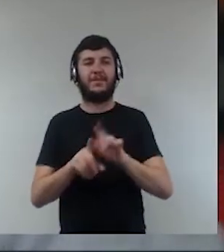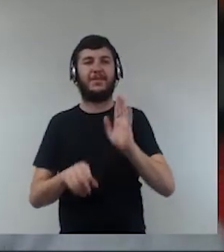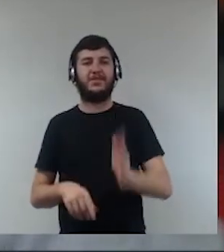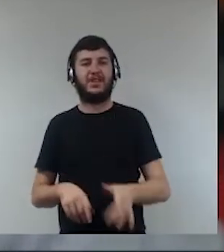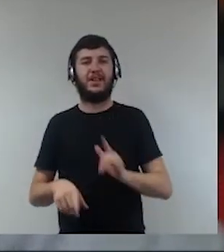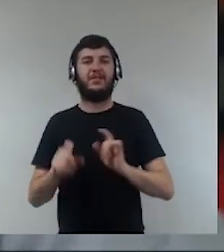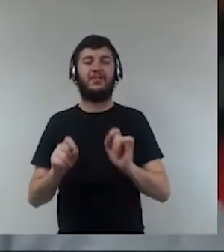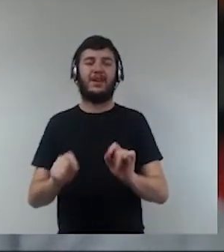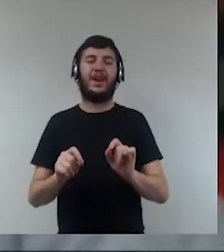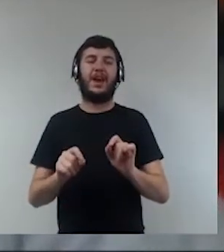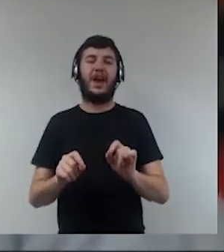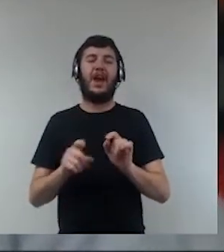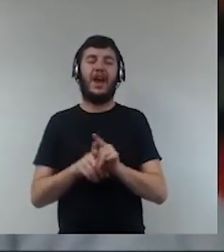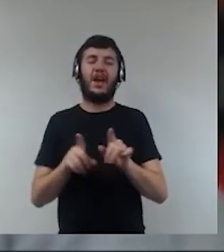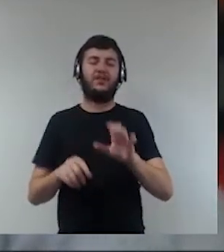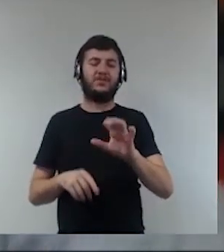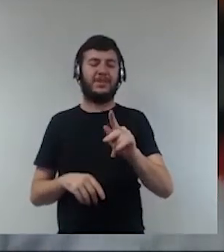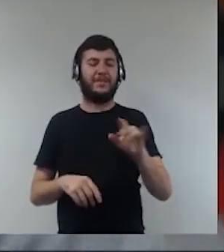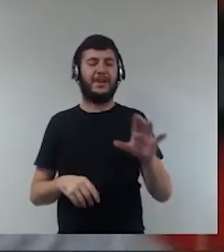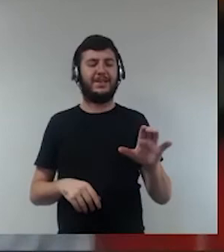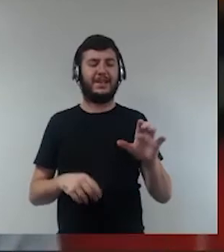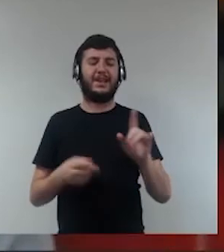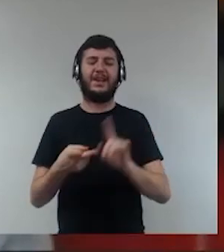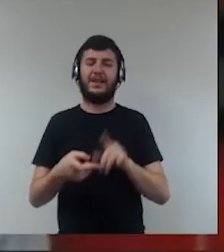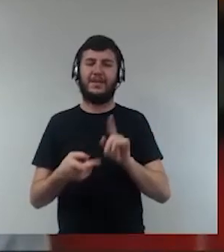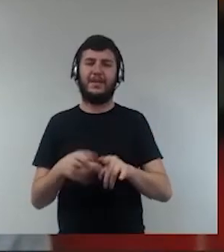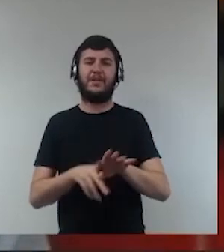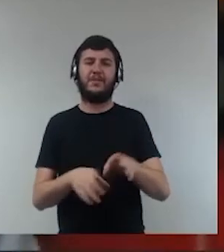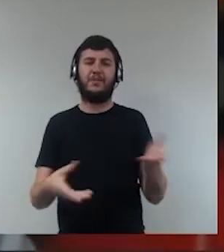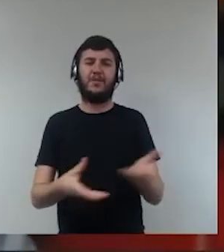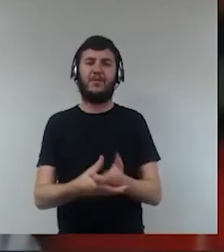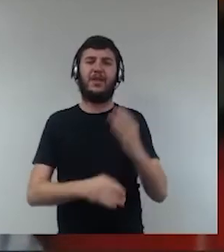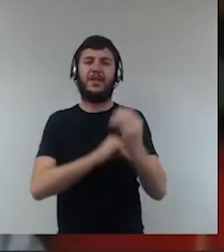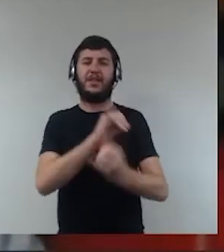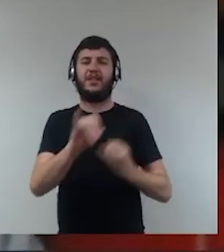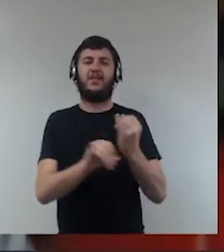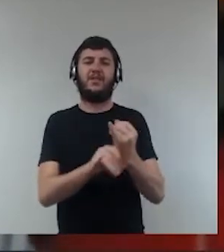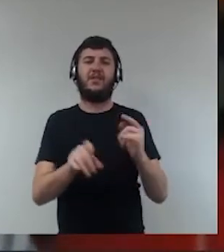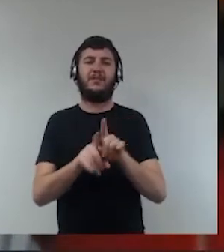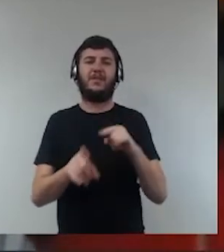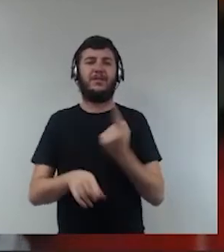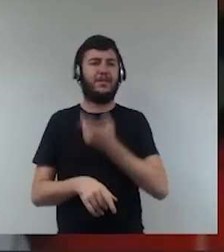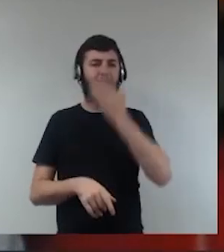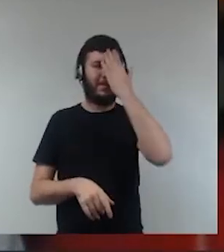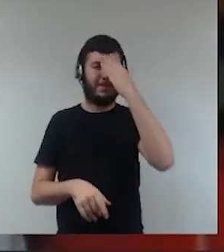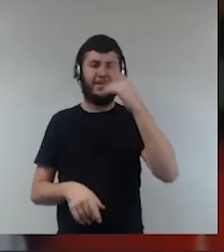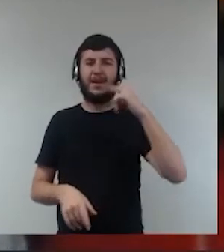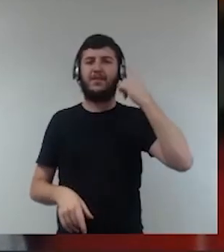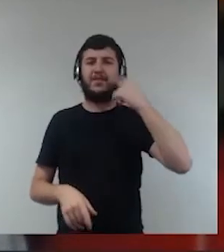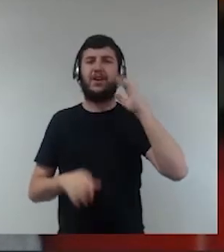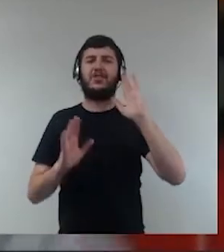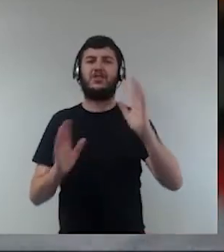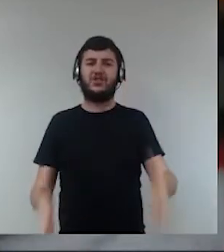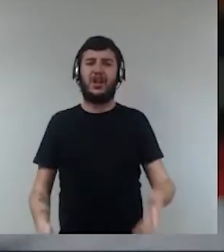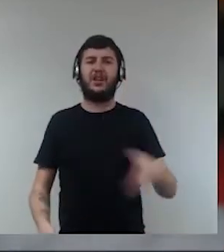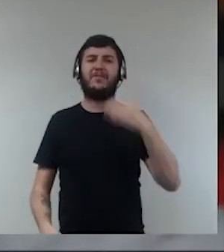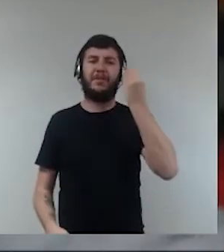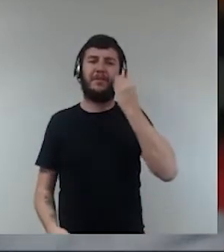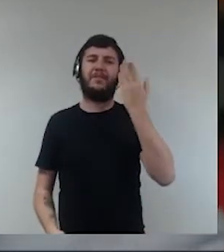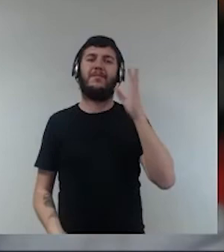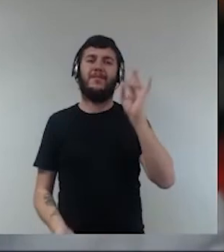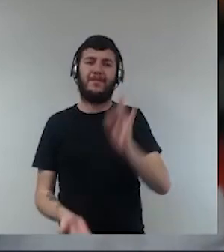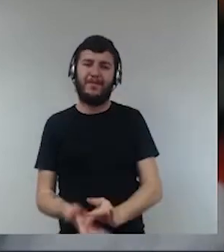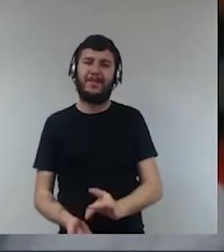processo eletrônico, foram majoradas, já é possível ver que a advocacia já sentiu essa nova realidade. Eram essas